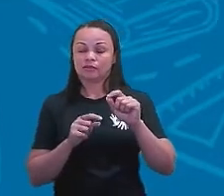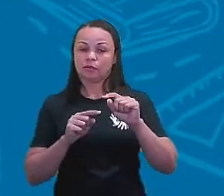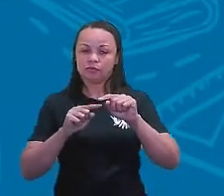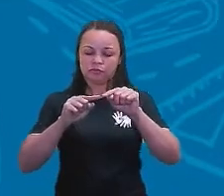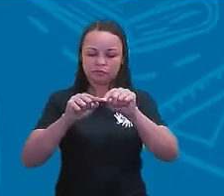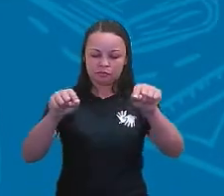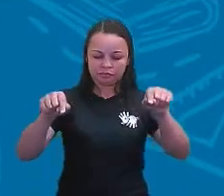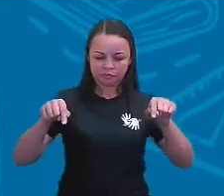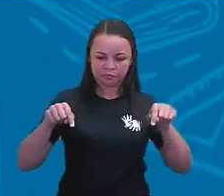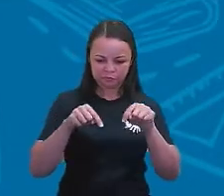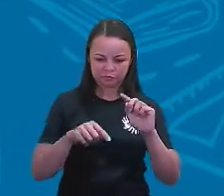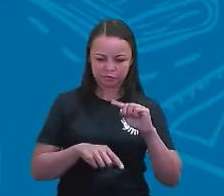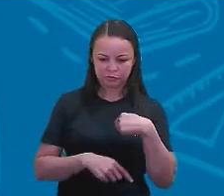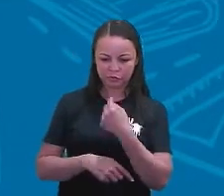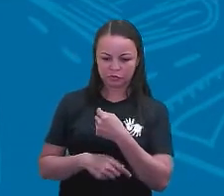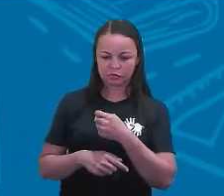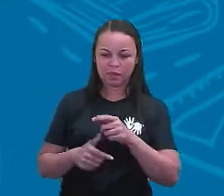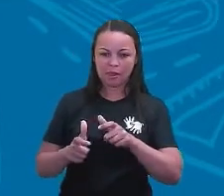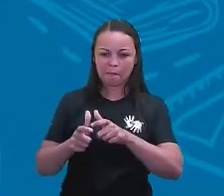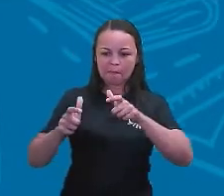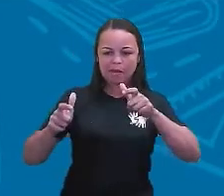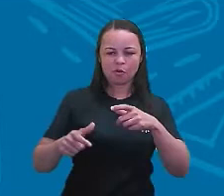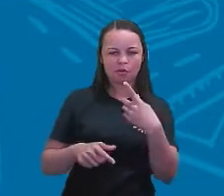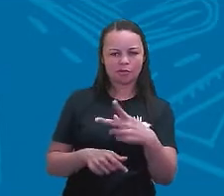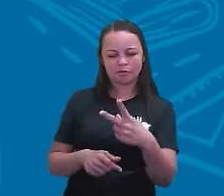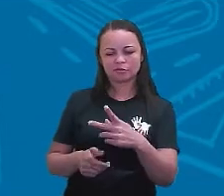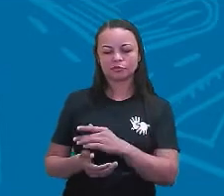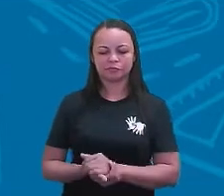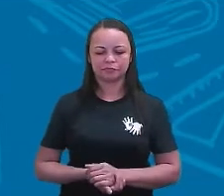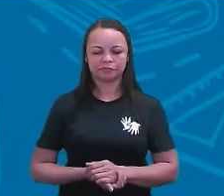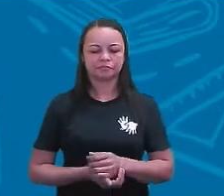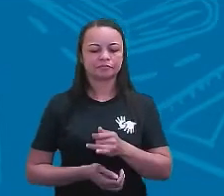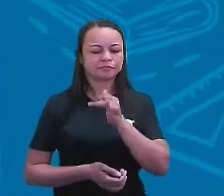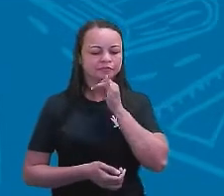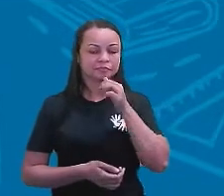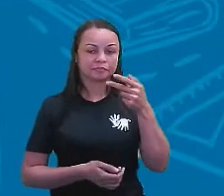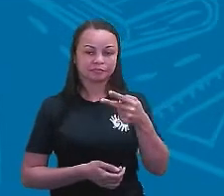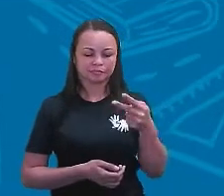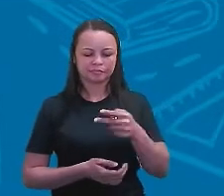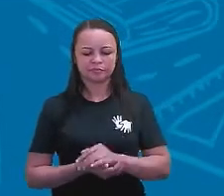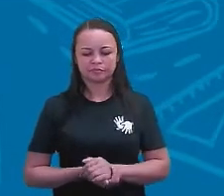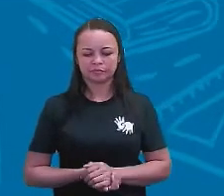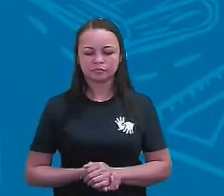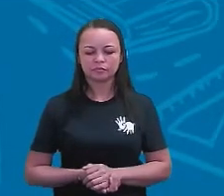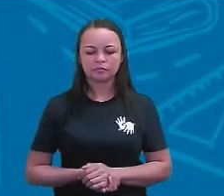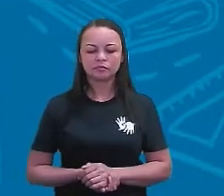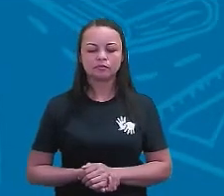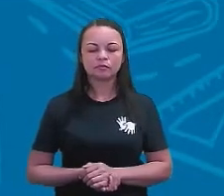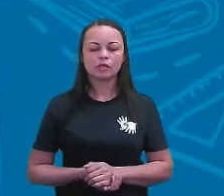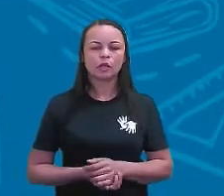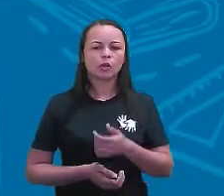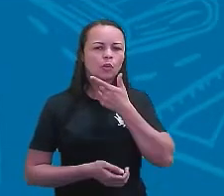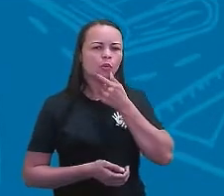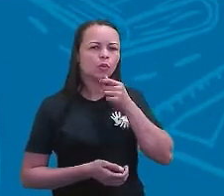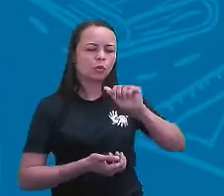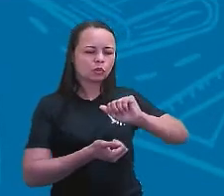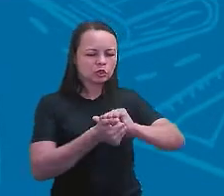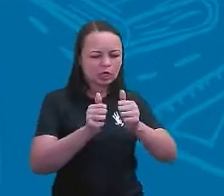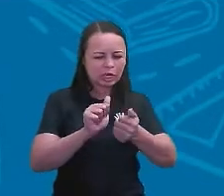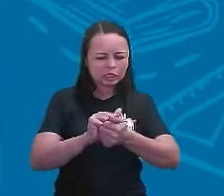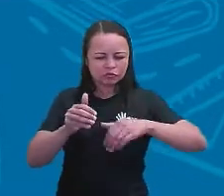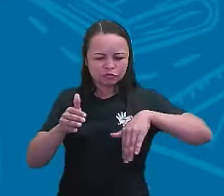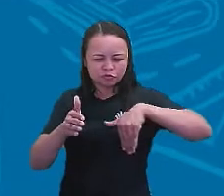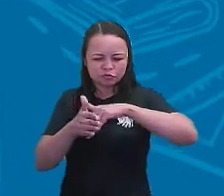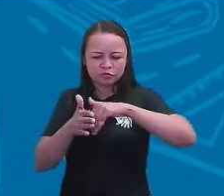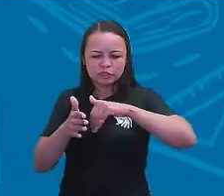sua. Ok? Vamos ao segundo exemplo. Playing soccer is nicer than playing basketball.